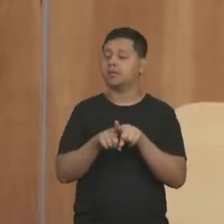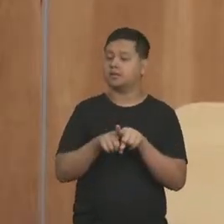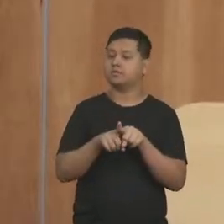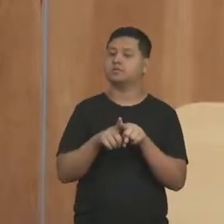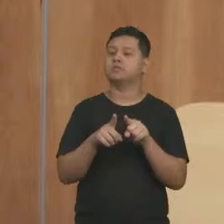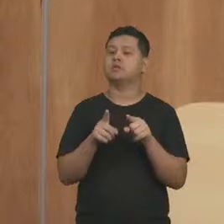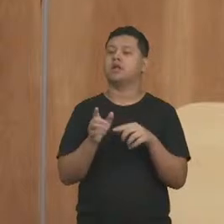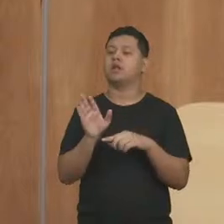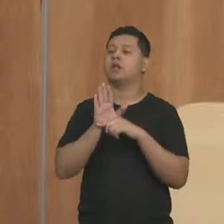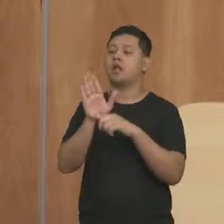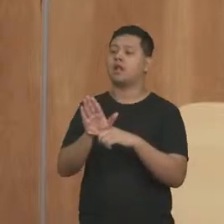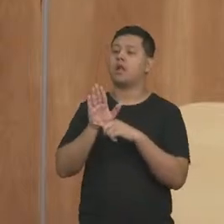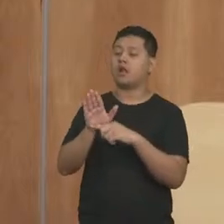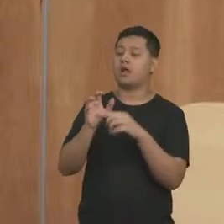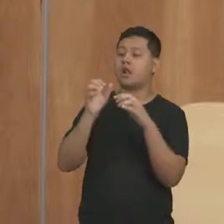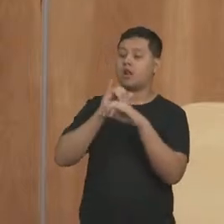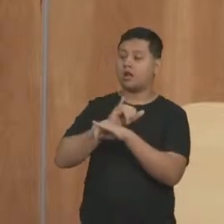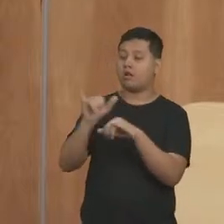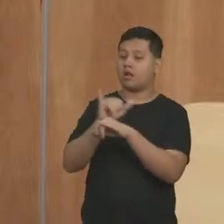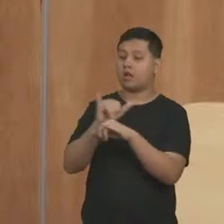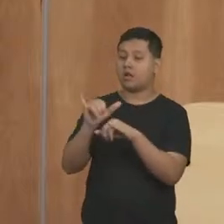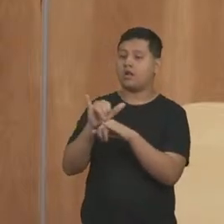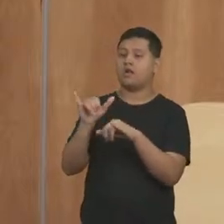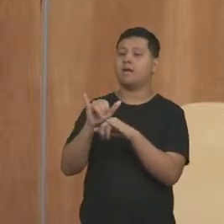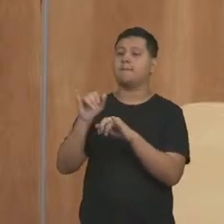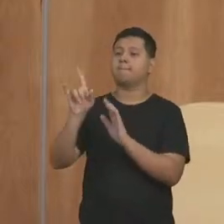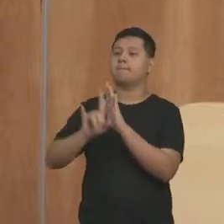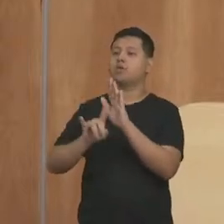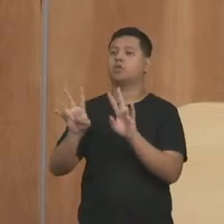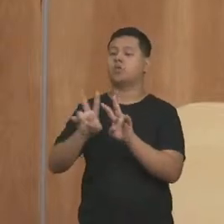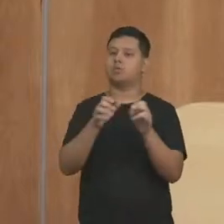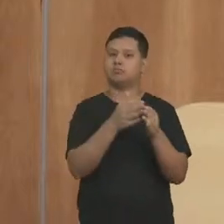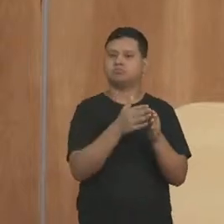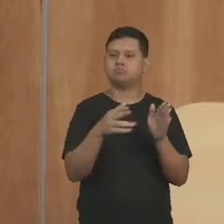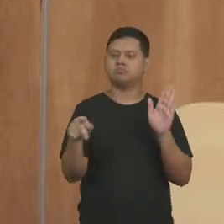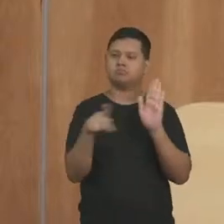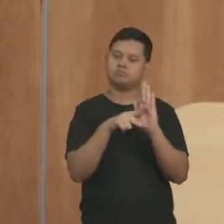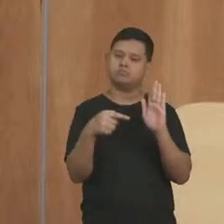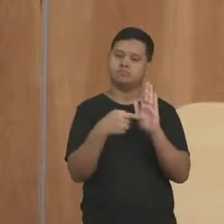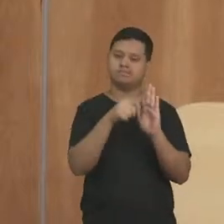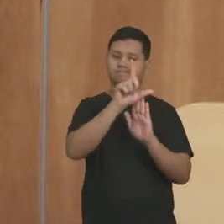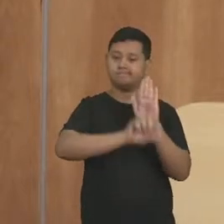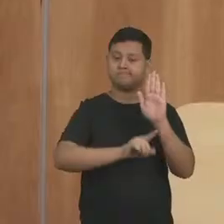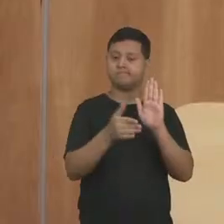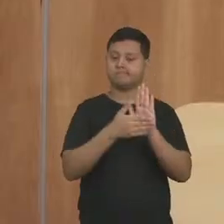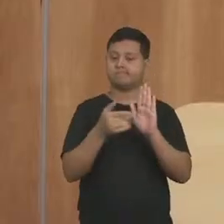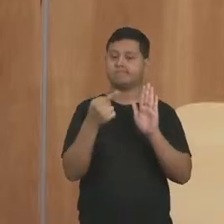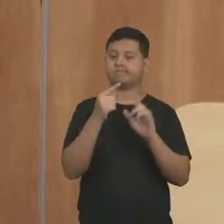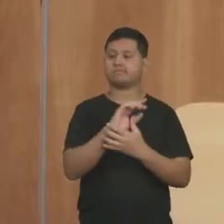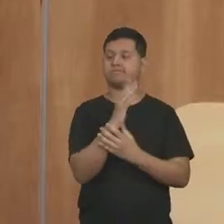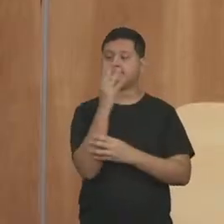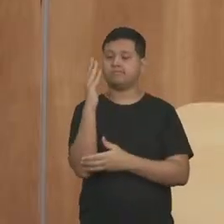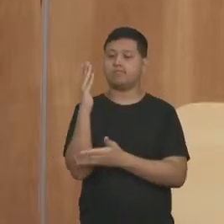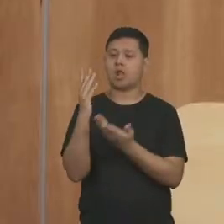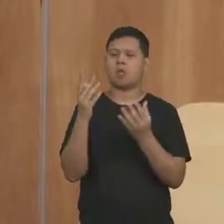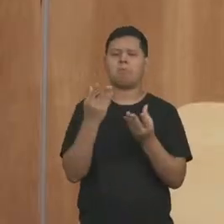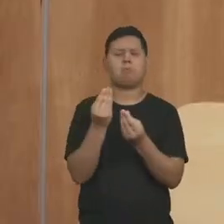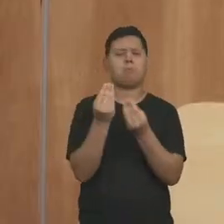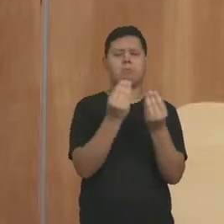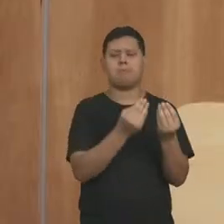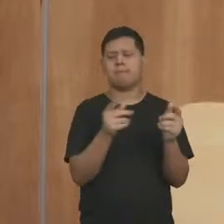ou fornecer instruções para processo de licenciamento ambiental. Olha que importante, muitas edificações precisam